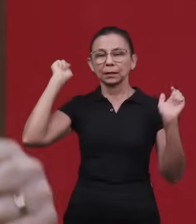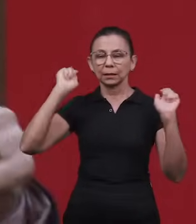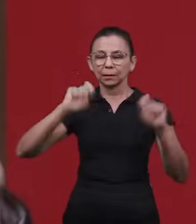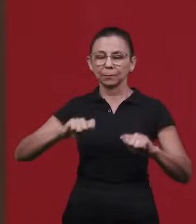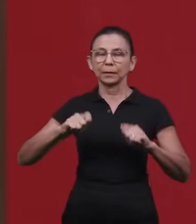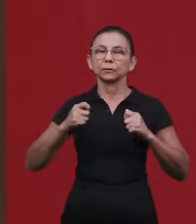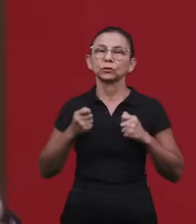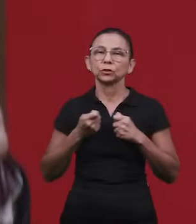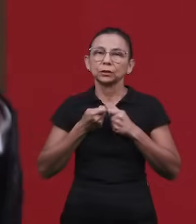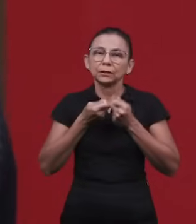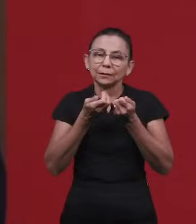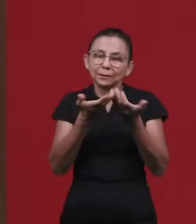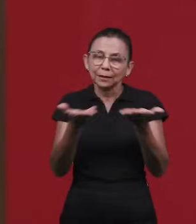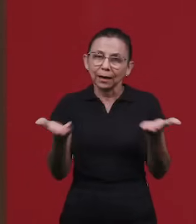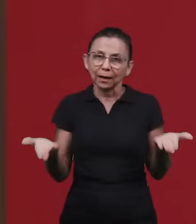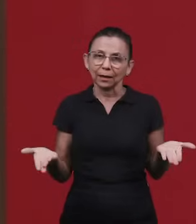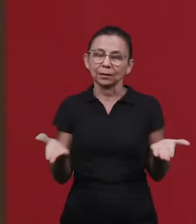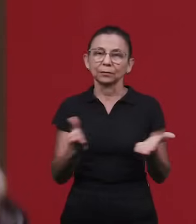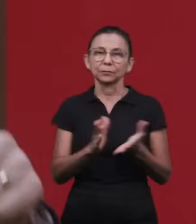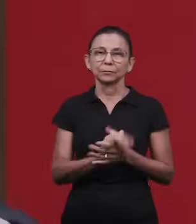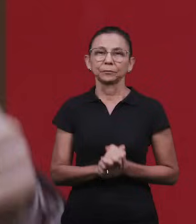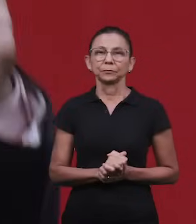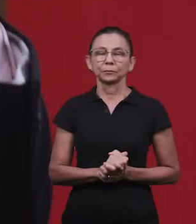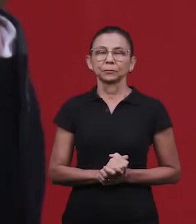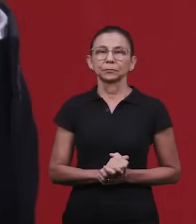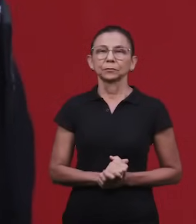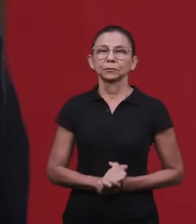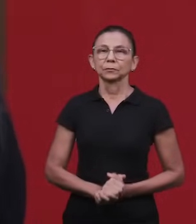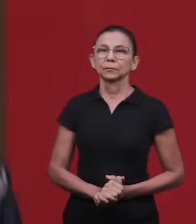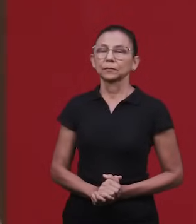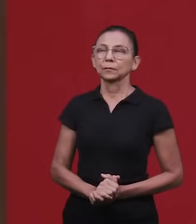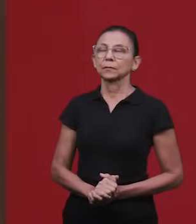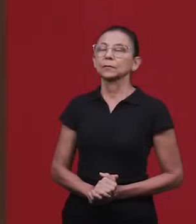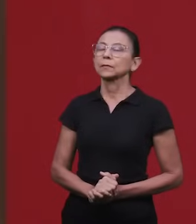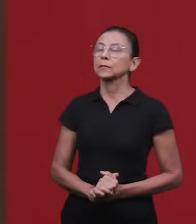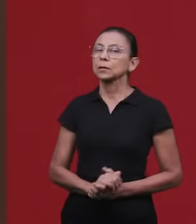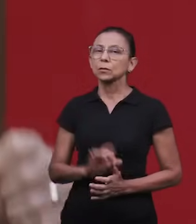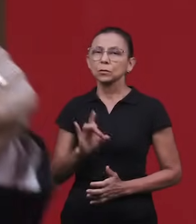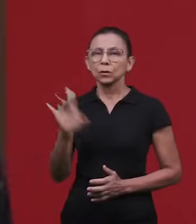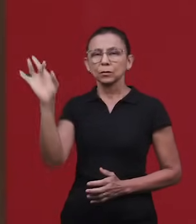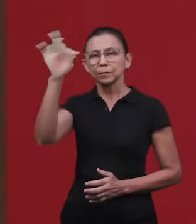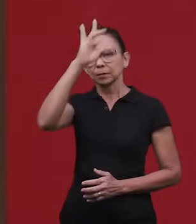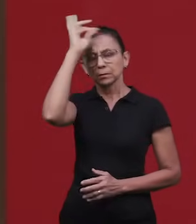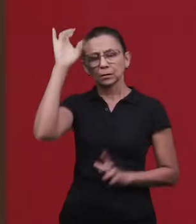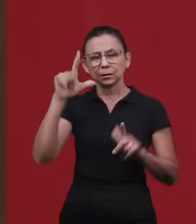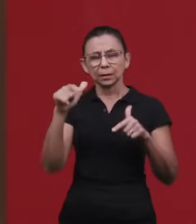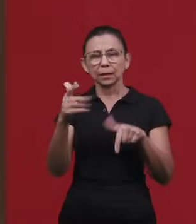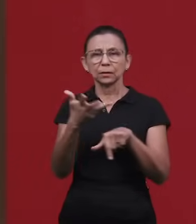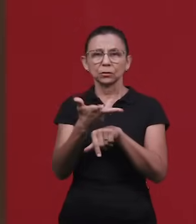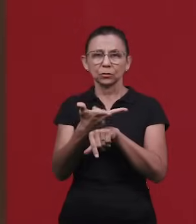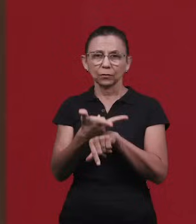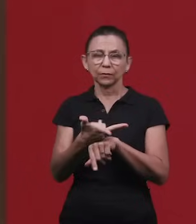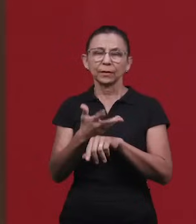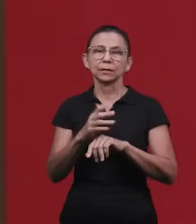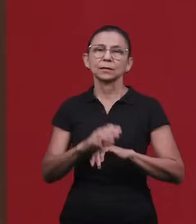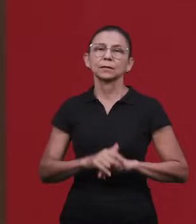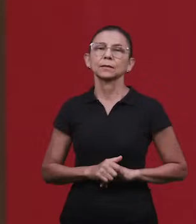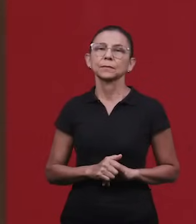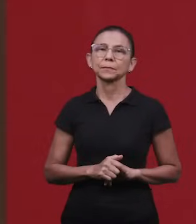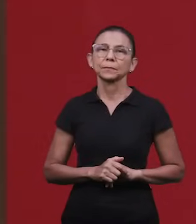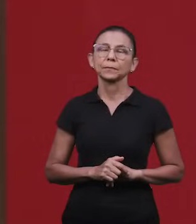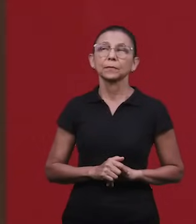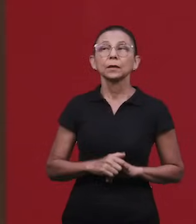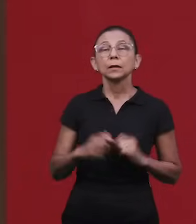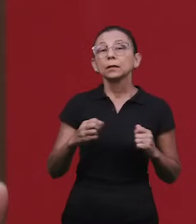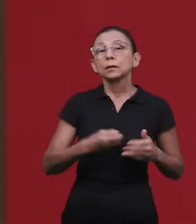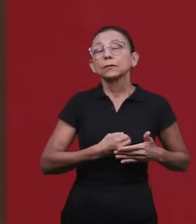senão seria o fruto do bom servo o fruto do servo perseverante não, é fruto do Espírito Santo. Então é a entrega ao